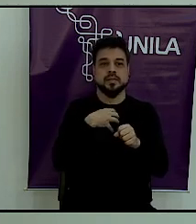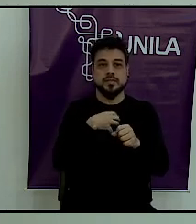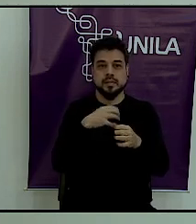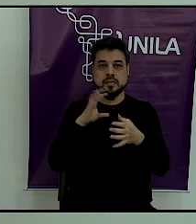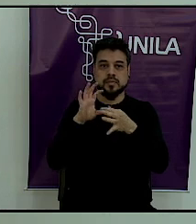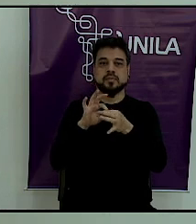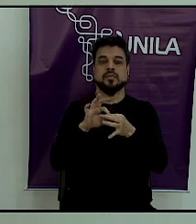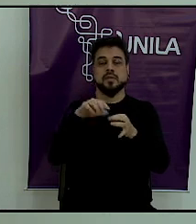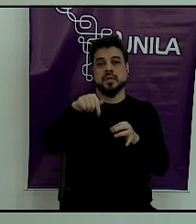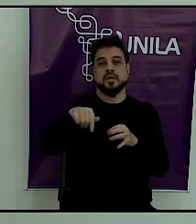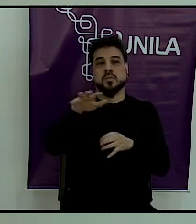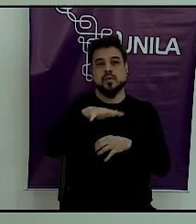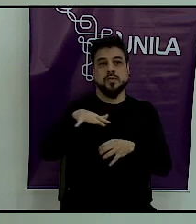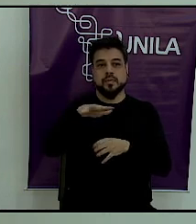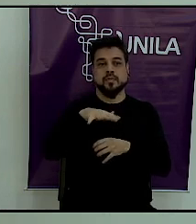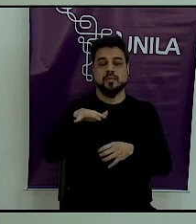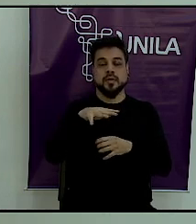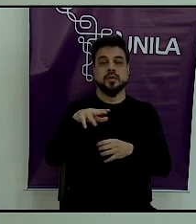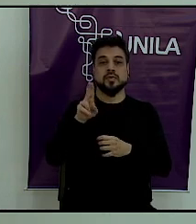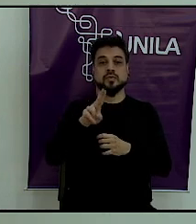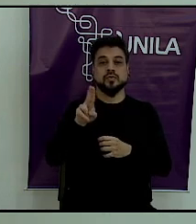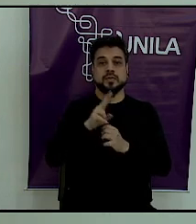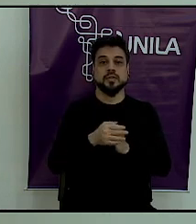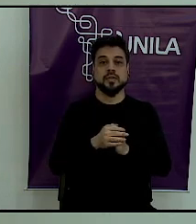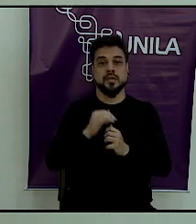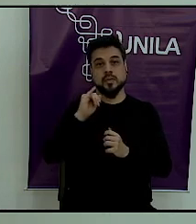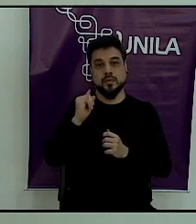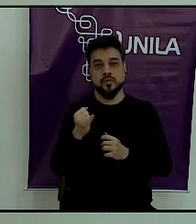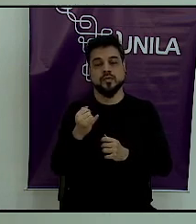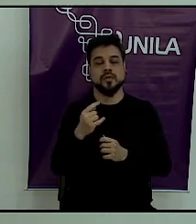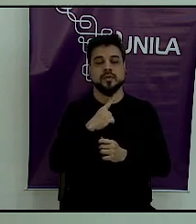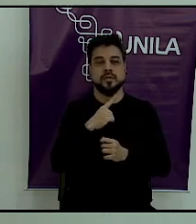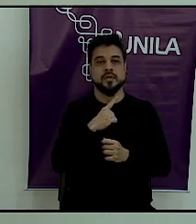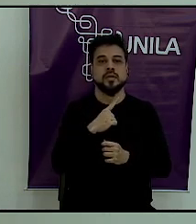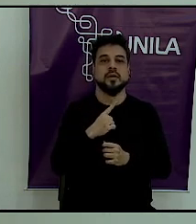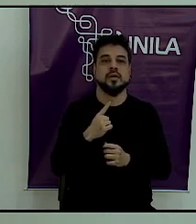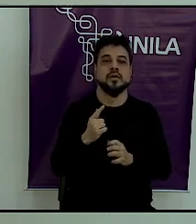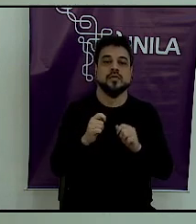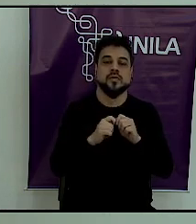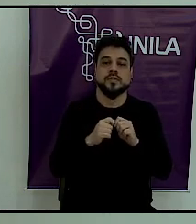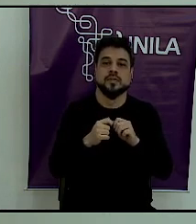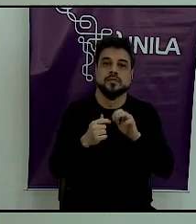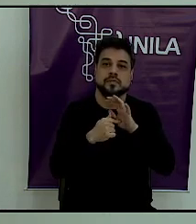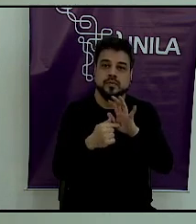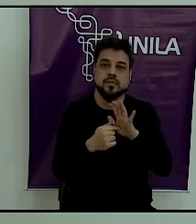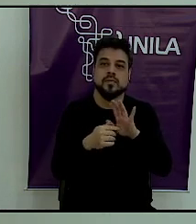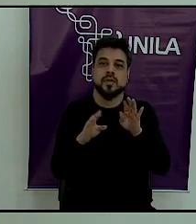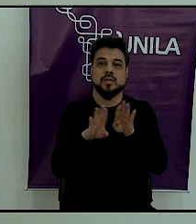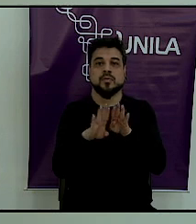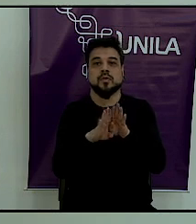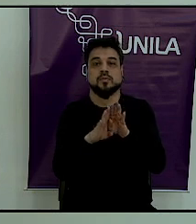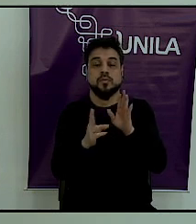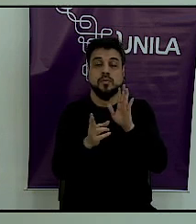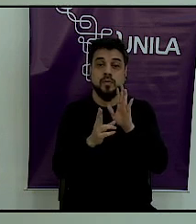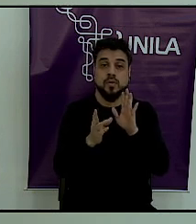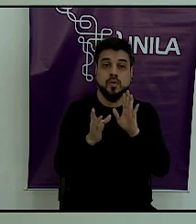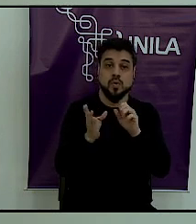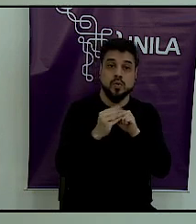ambiente universitário, né, de aproveitarem aquilo que nós podemos oferecer, tanto em conhecimento, como